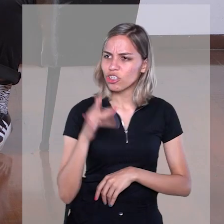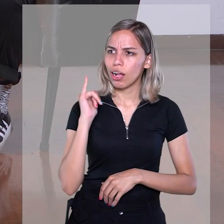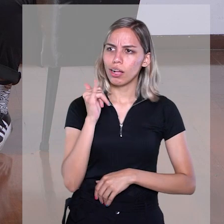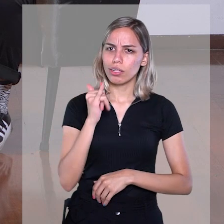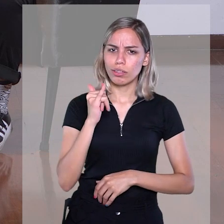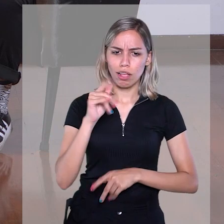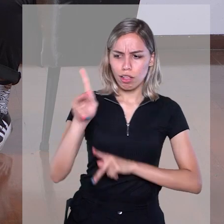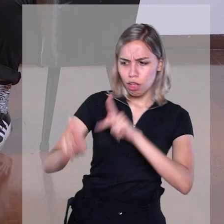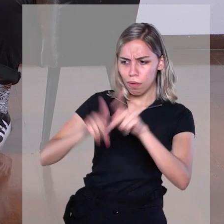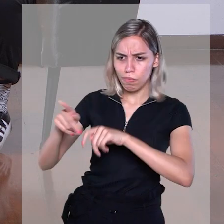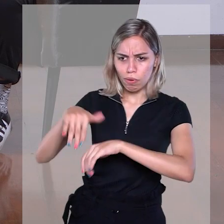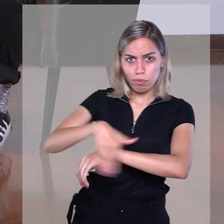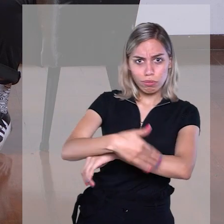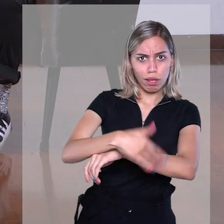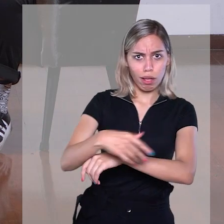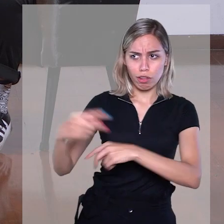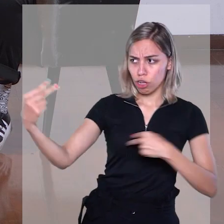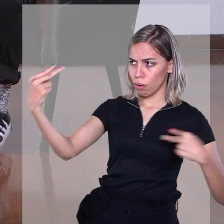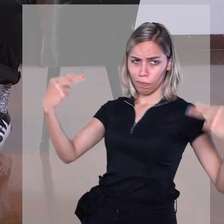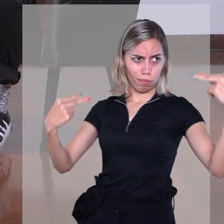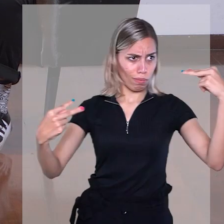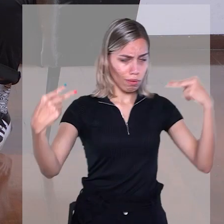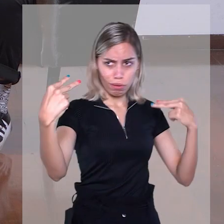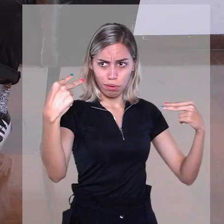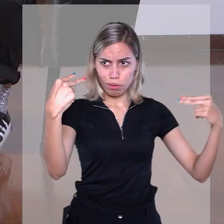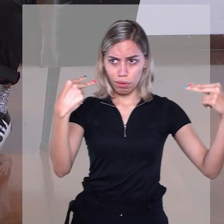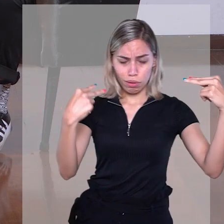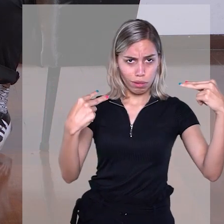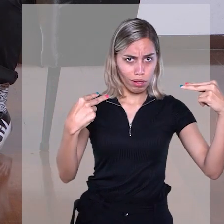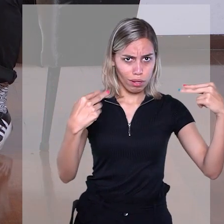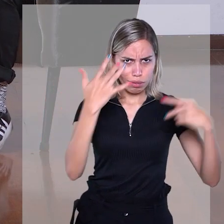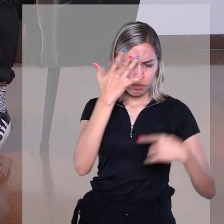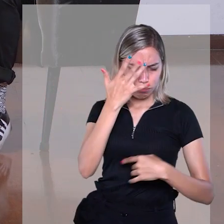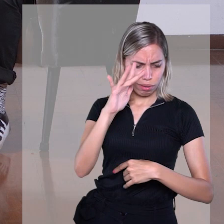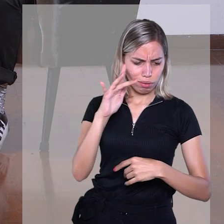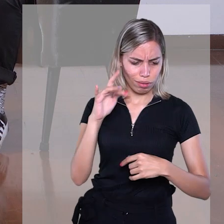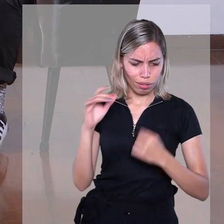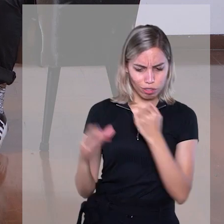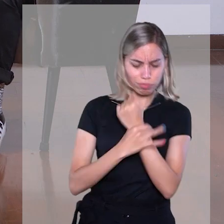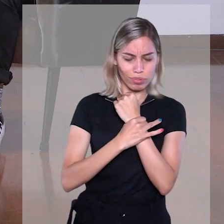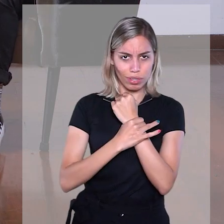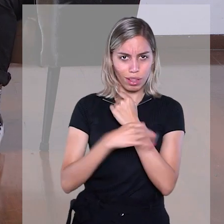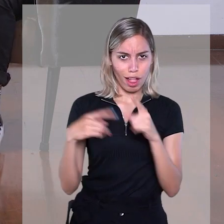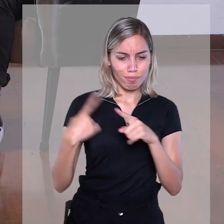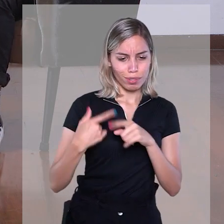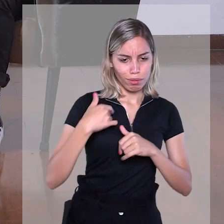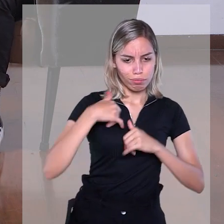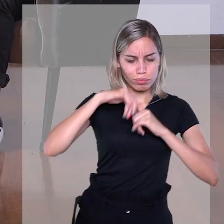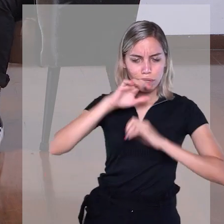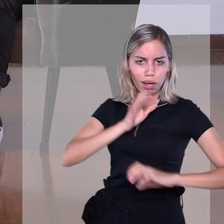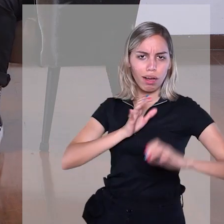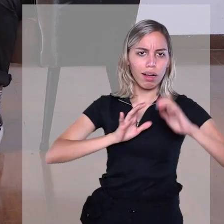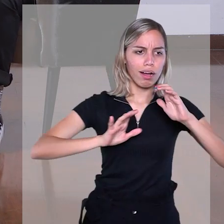sabe? Proteção. Porque eu canto a rua, sou da rua. Quase não